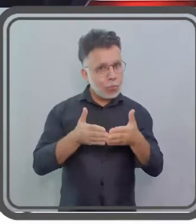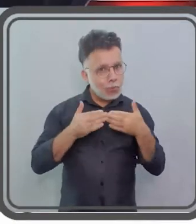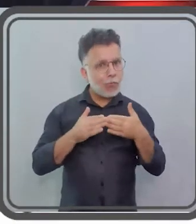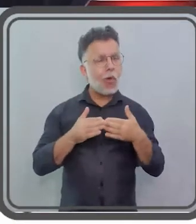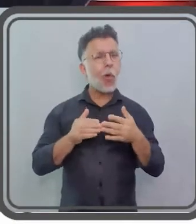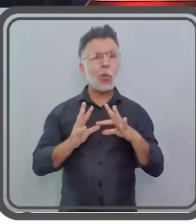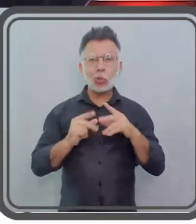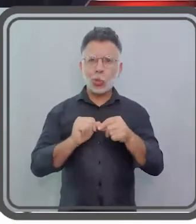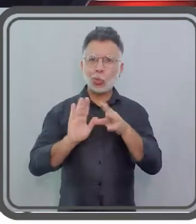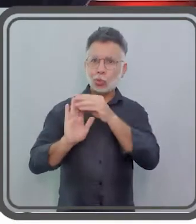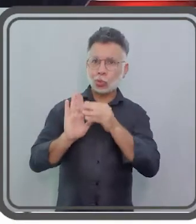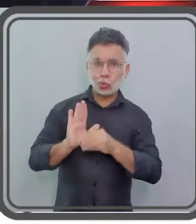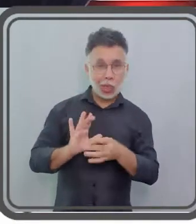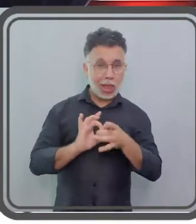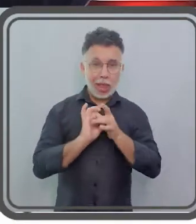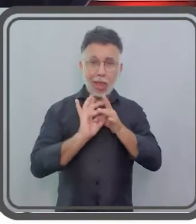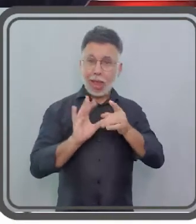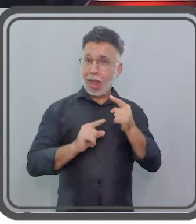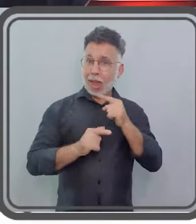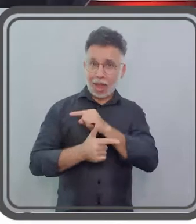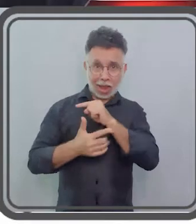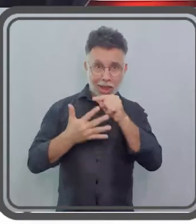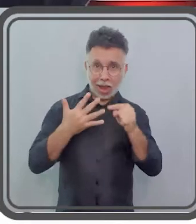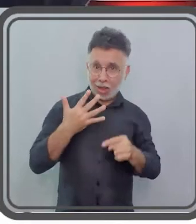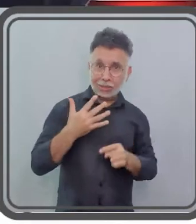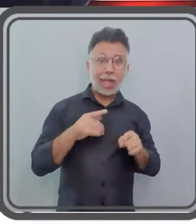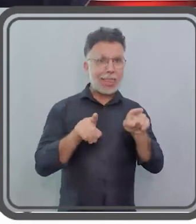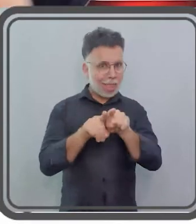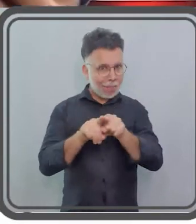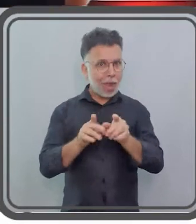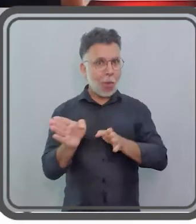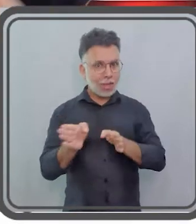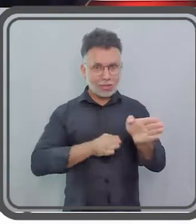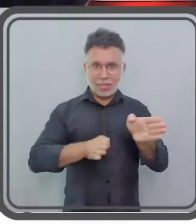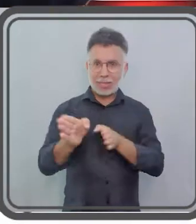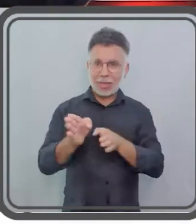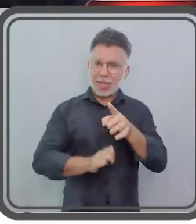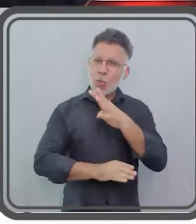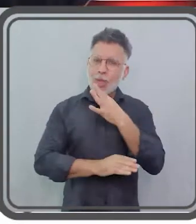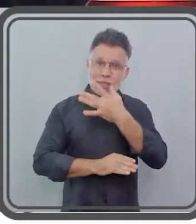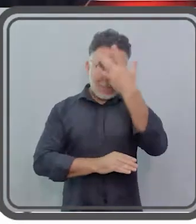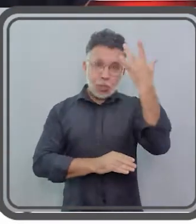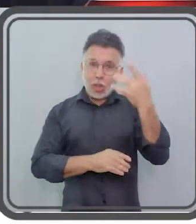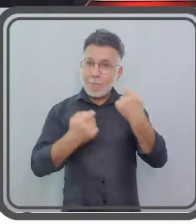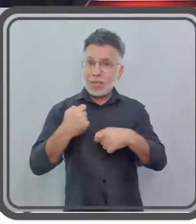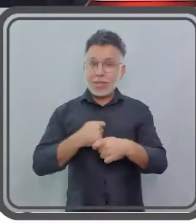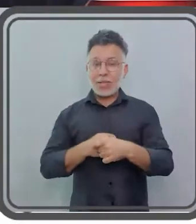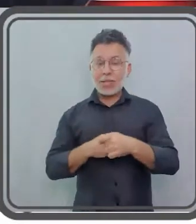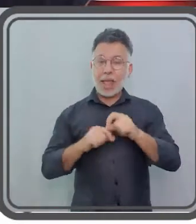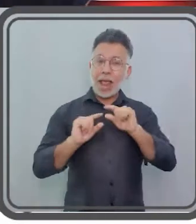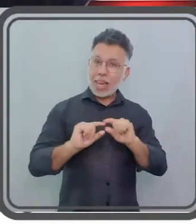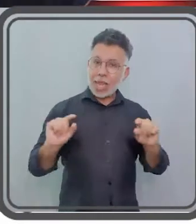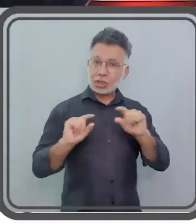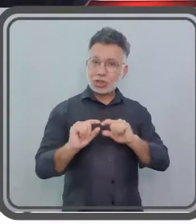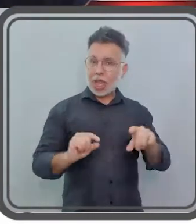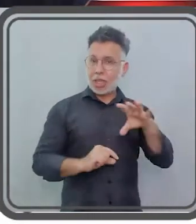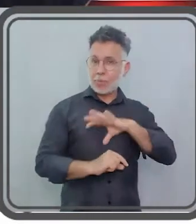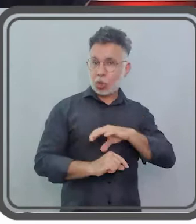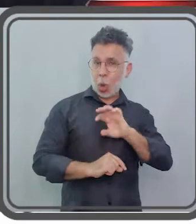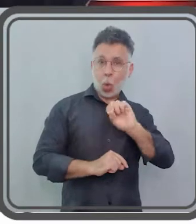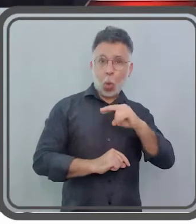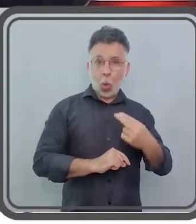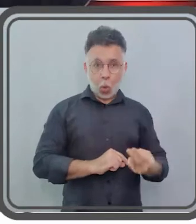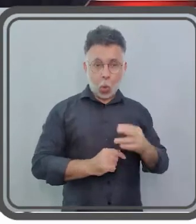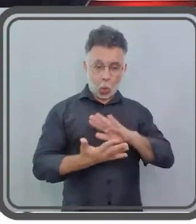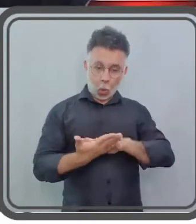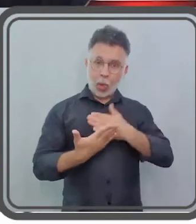conteúdo é disponibilizado também com acessibilidade. Então, se você conhece alguém que precisa de legendas em português ou mesmo tradução